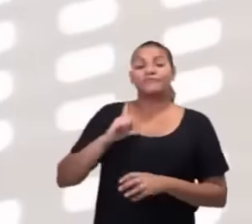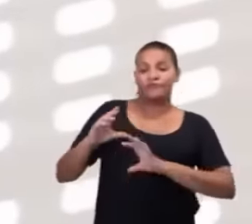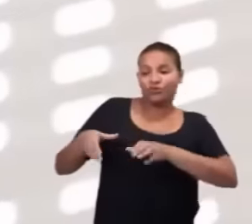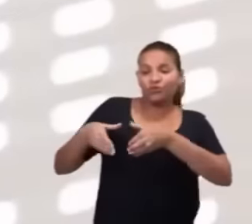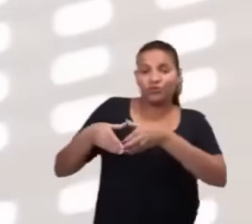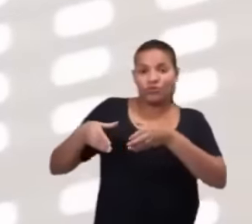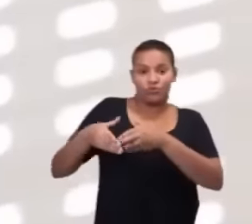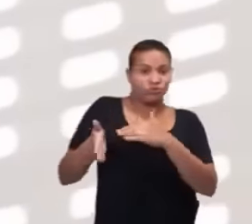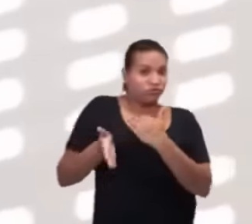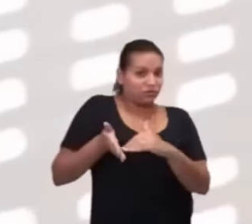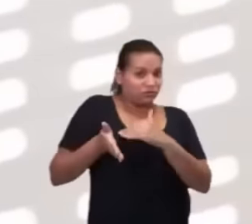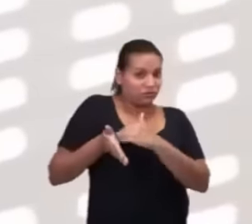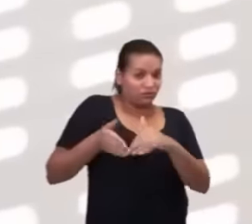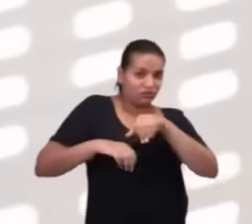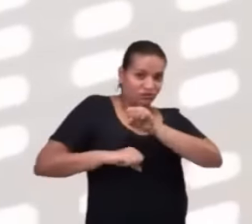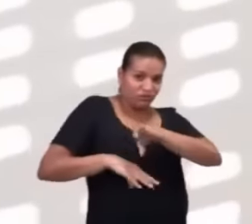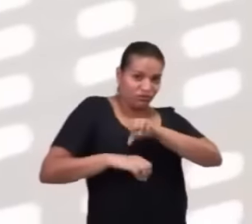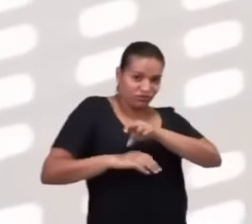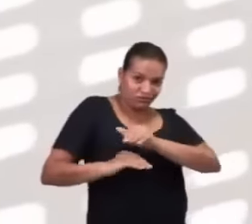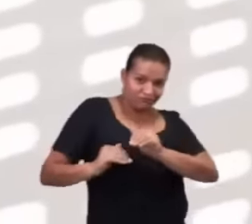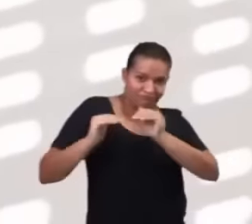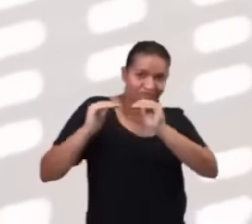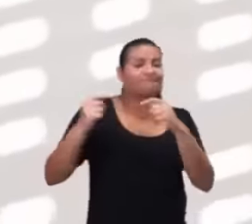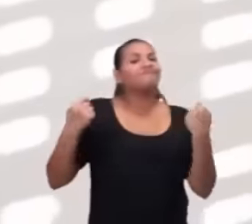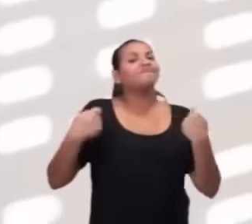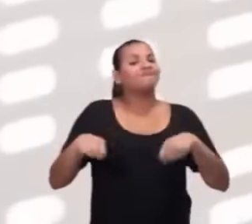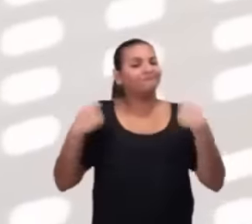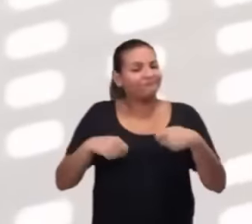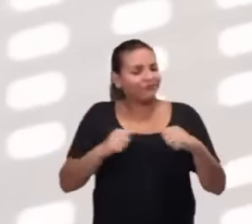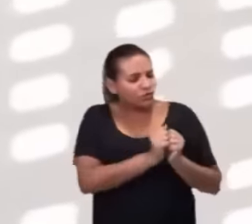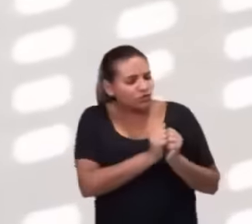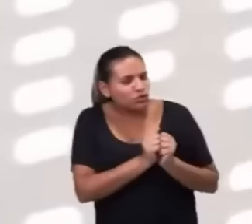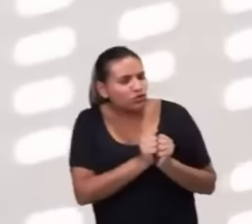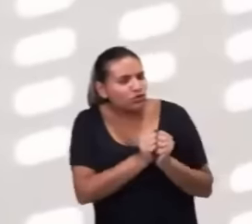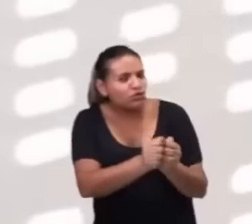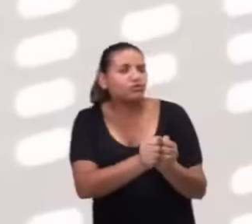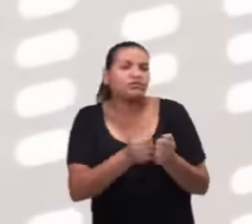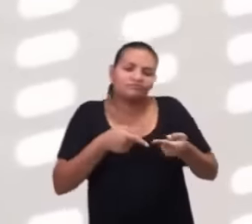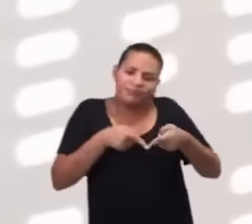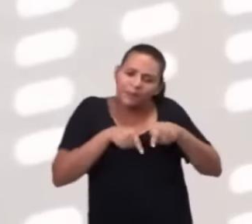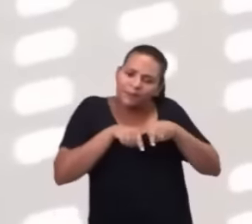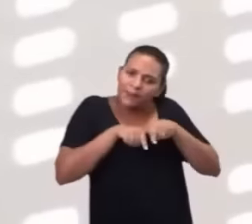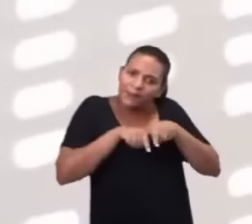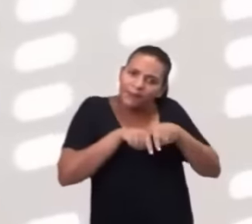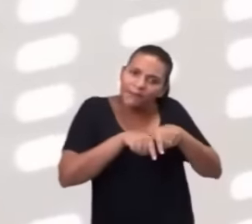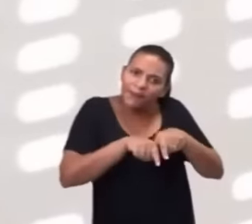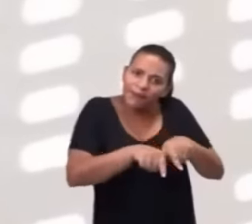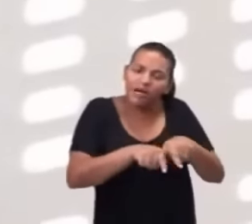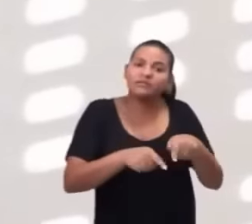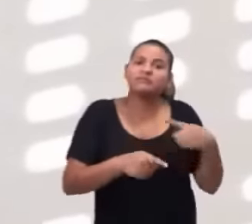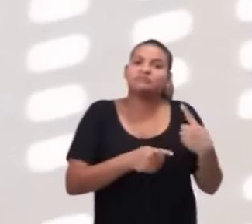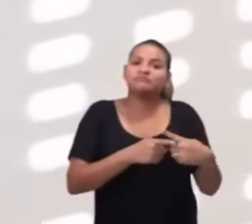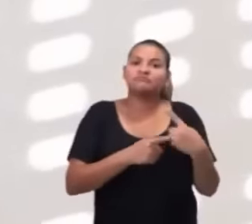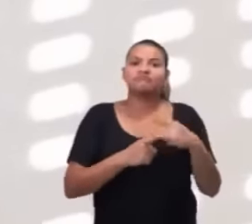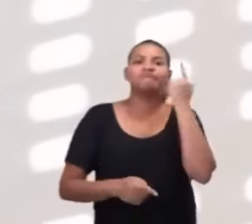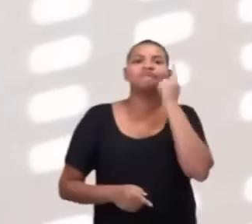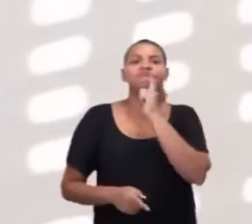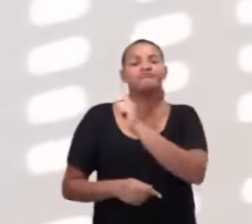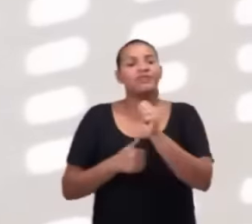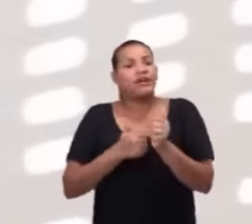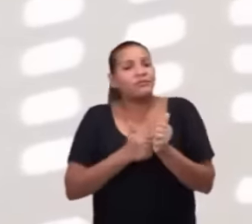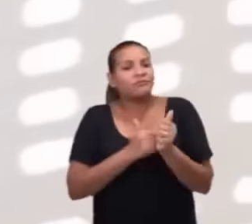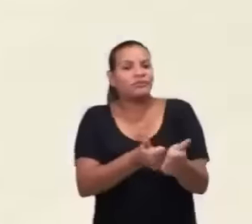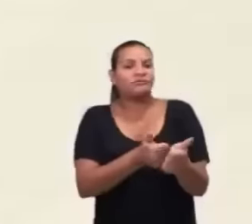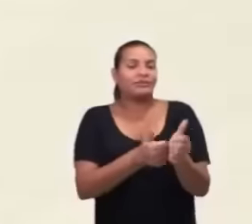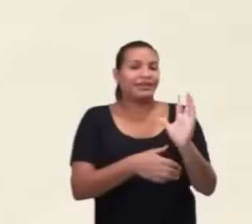e pedagógica, elas precisam andar bem juntinhas para que o acompanhamento e o monitoramento aconteça dentro